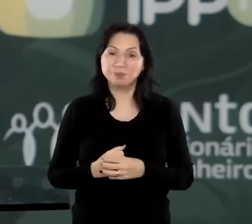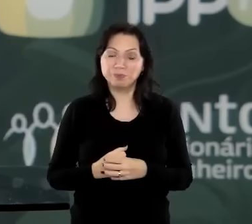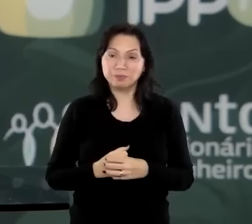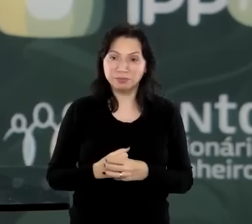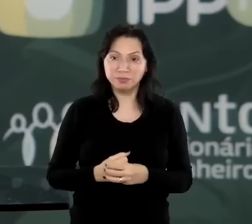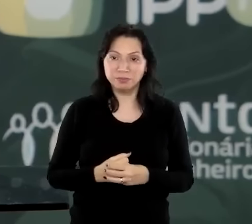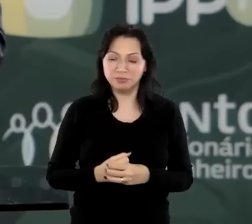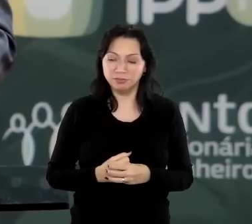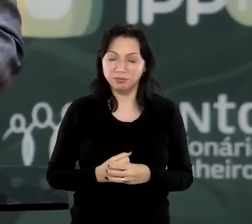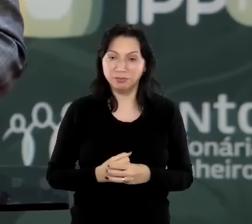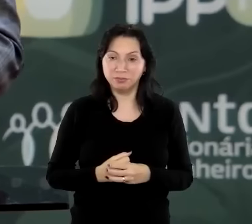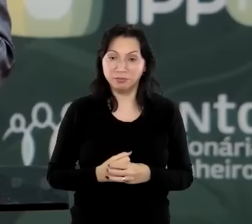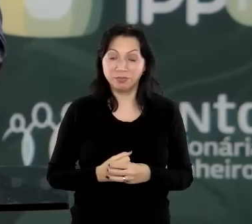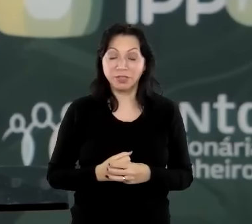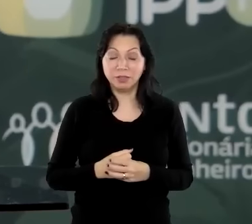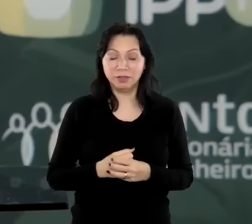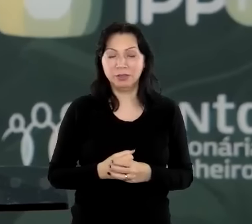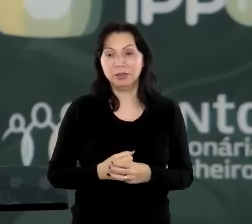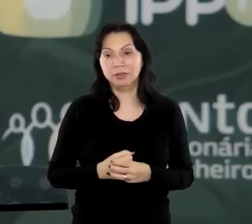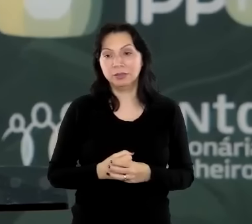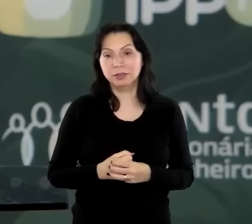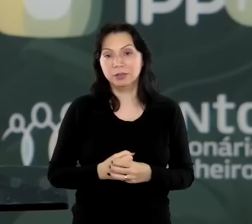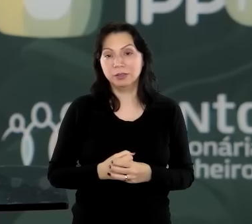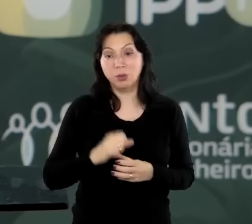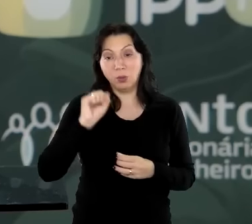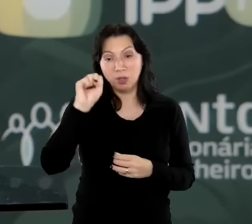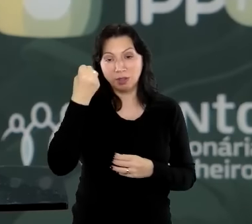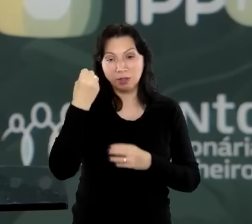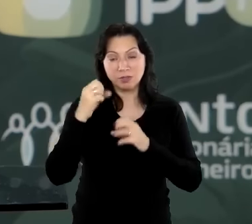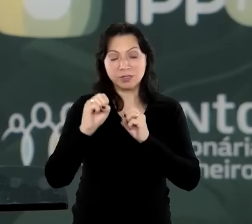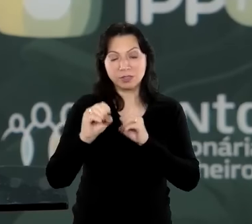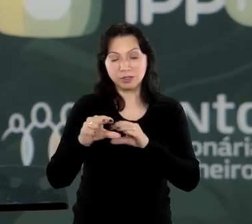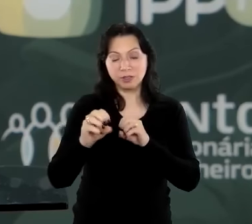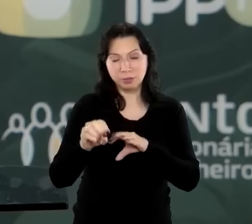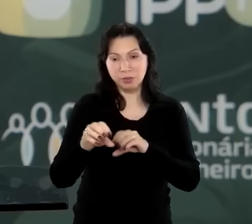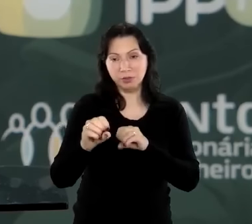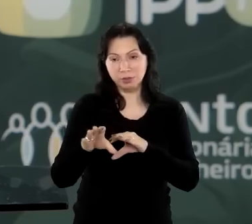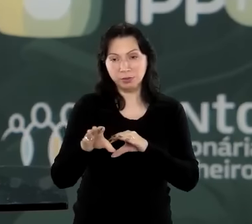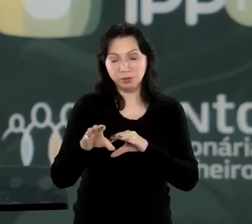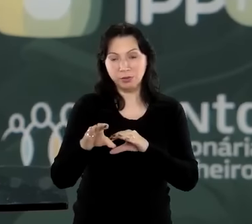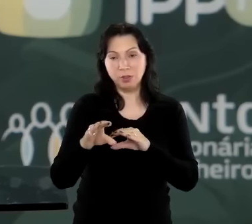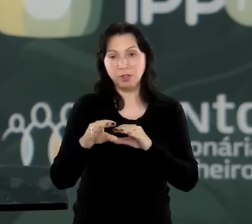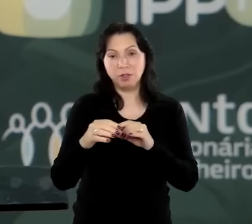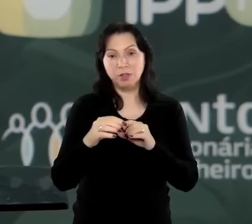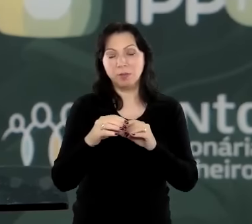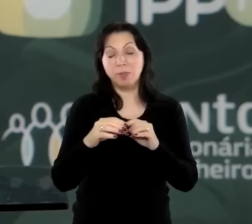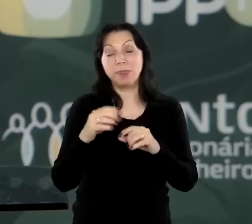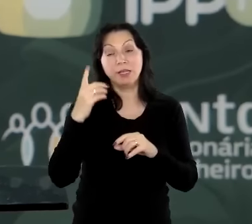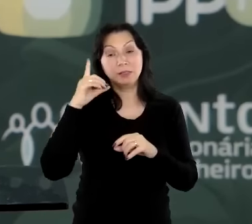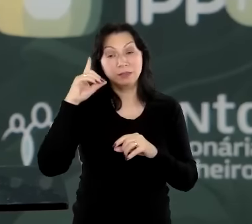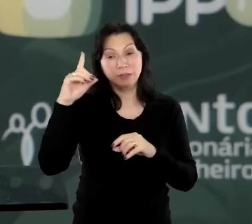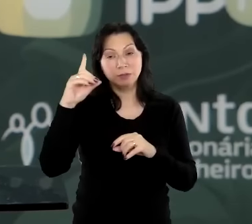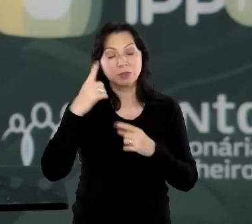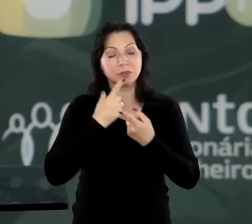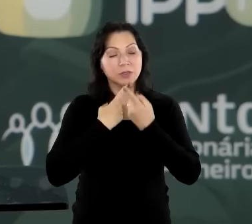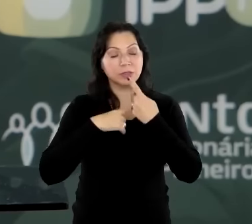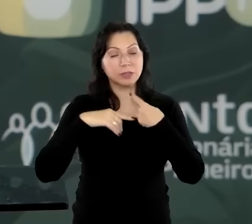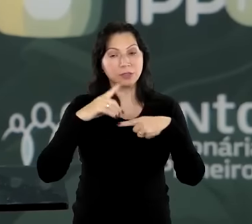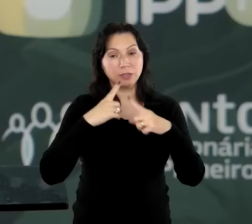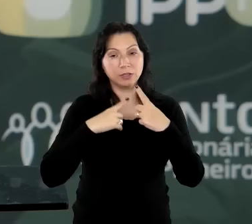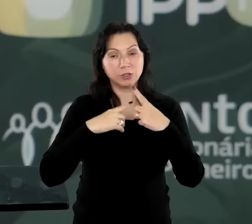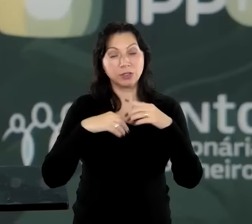vejam vocês em oitavo lugar, que Deus quer um outro sacrifício da igreja. Está aí no